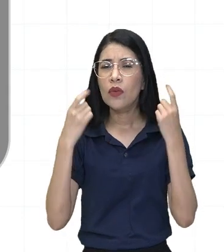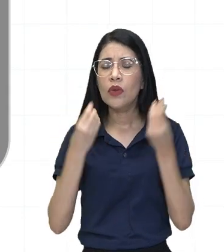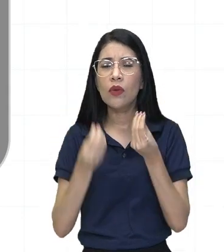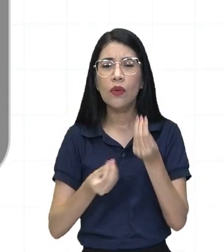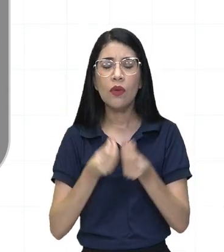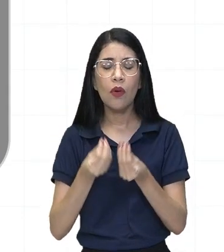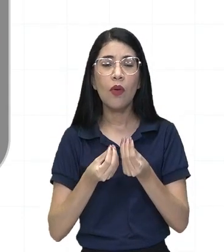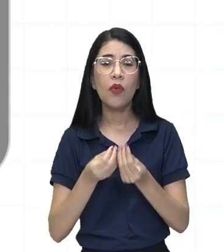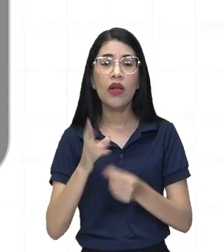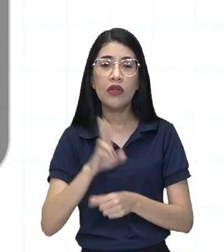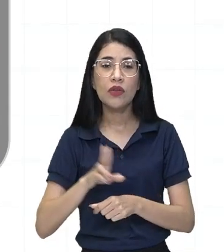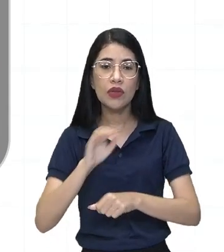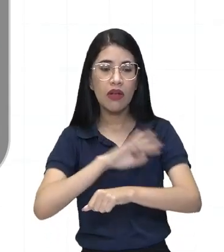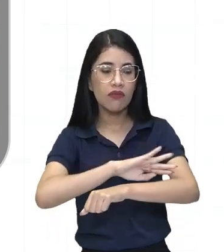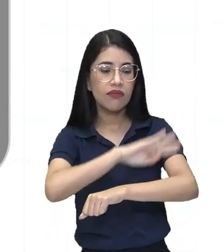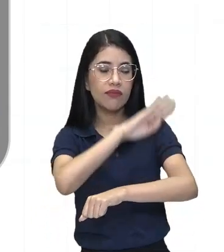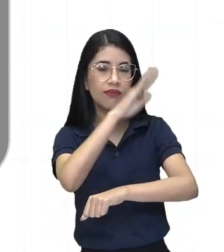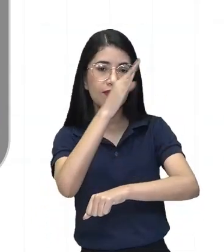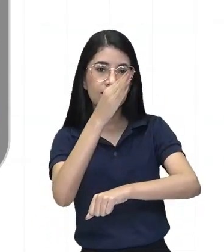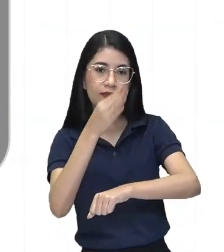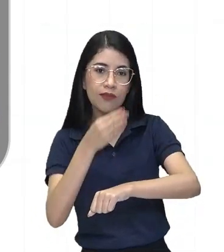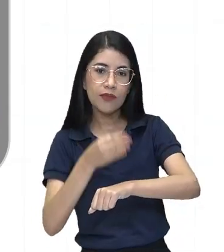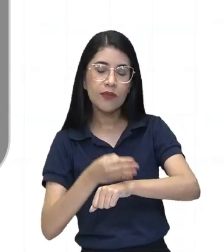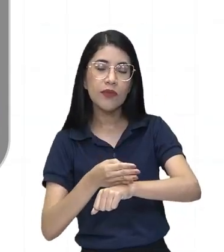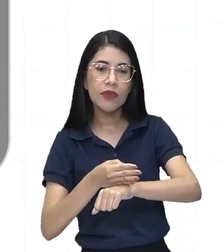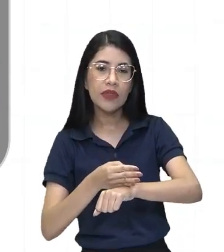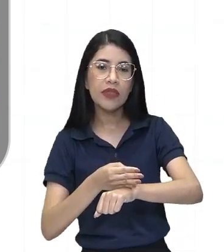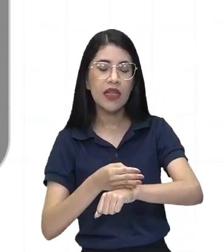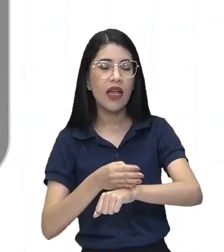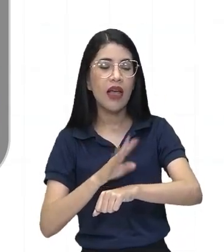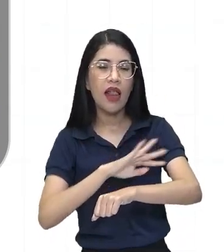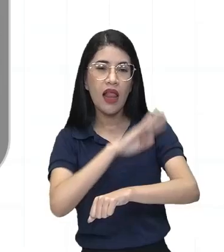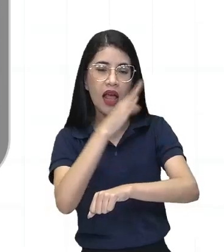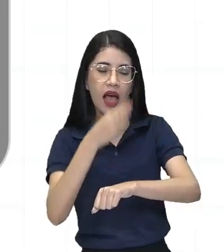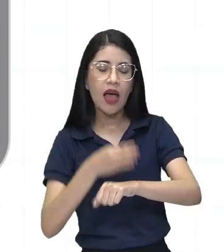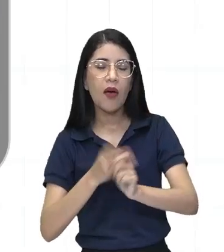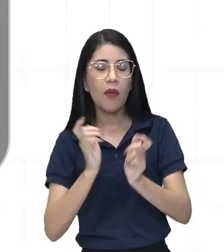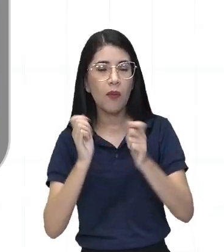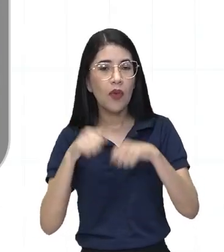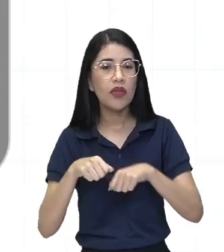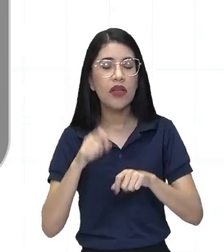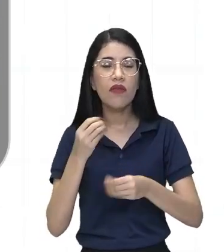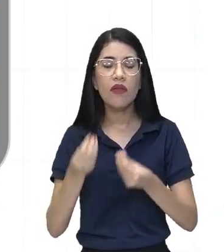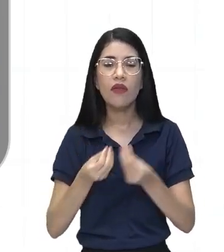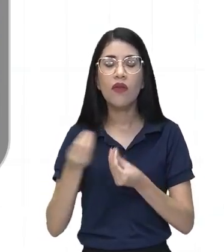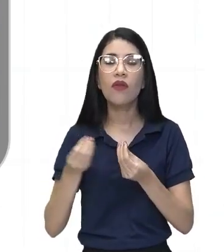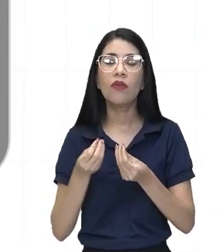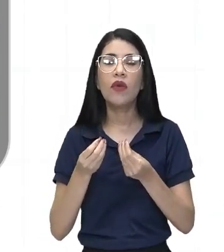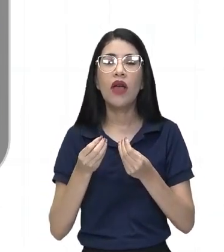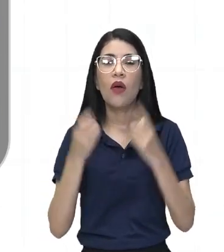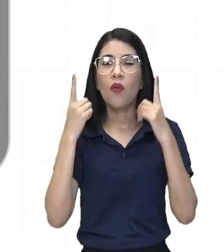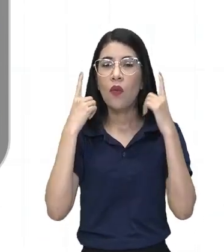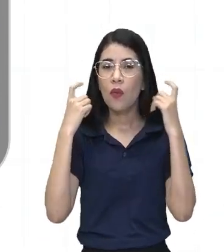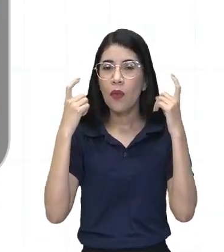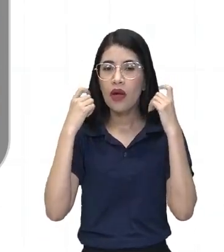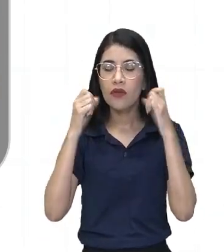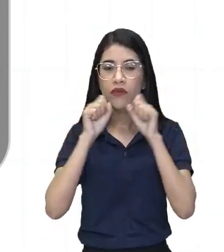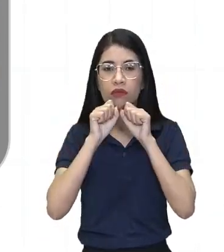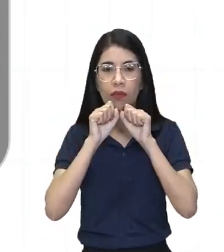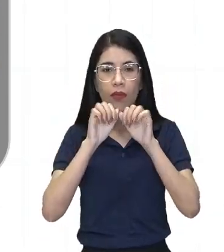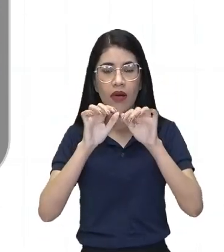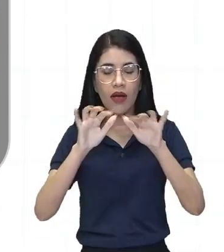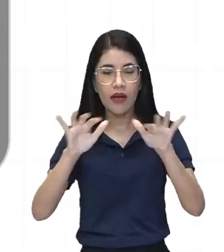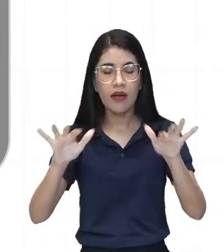dessas encostas, dessas colinas, eles poderiam ter uma acústica muito